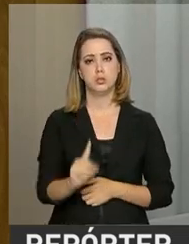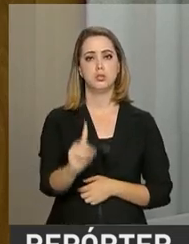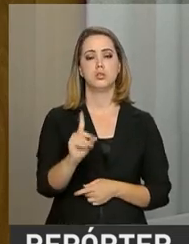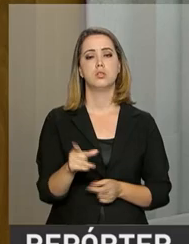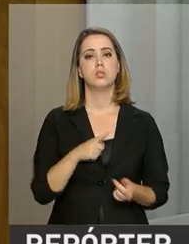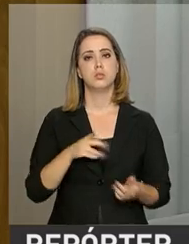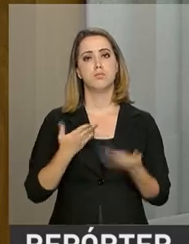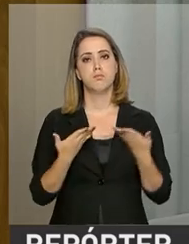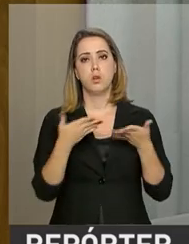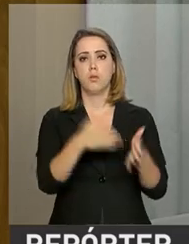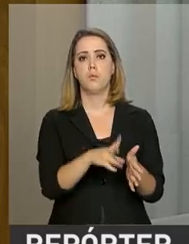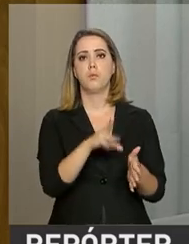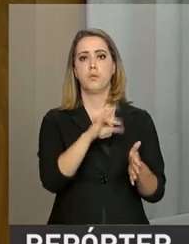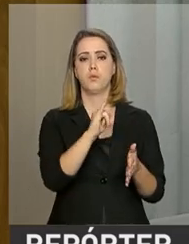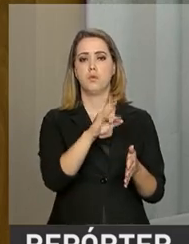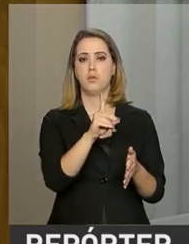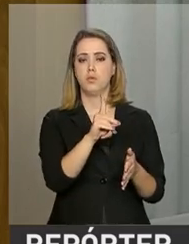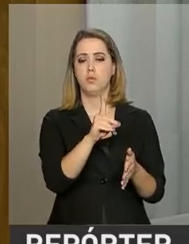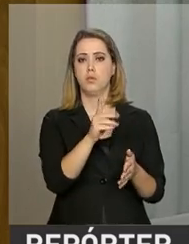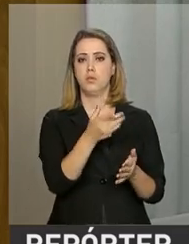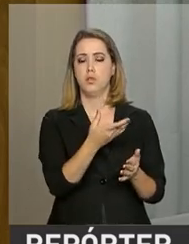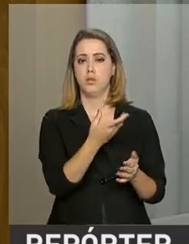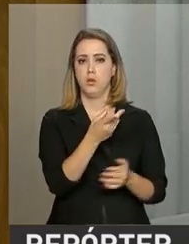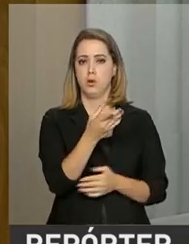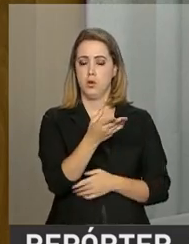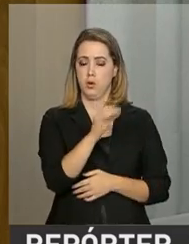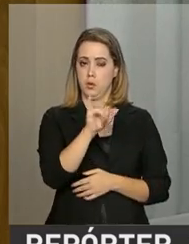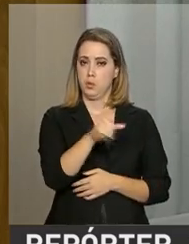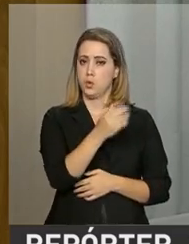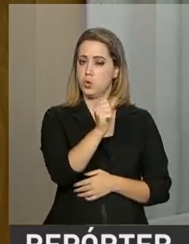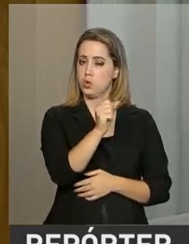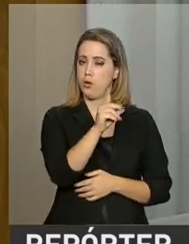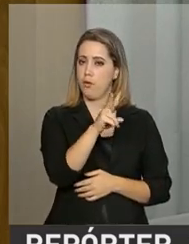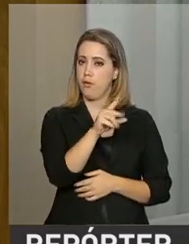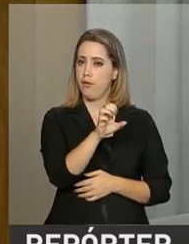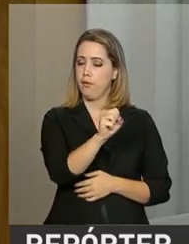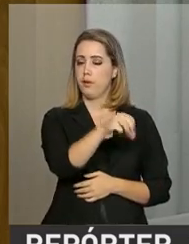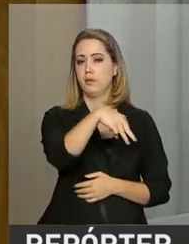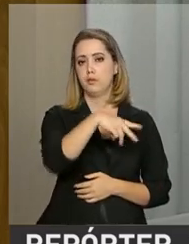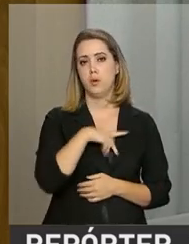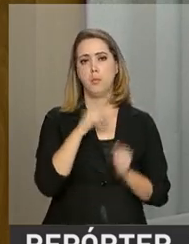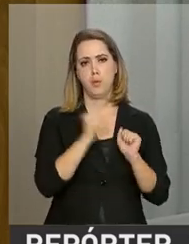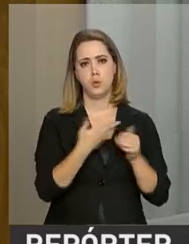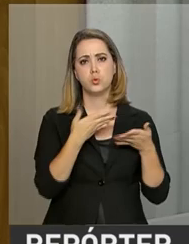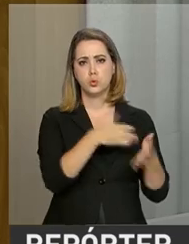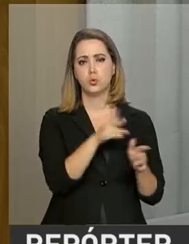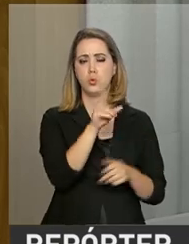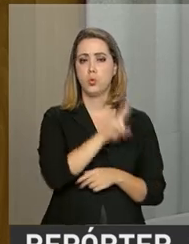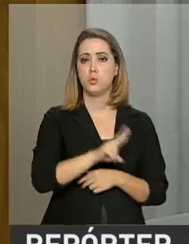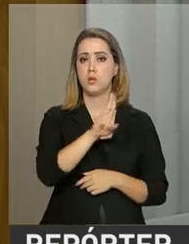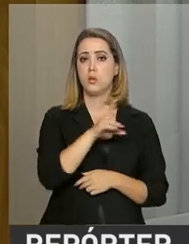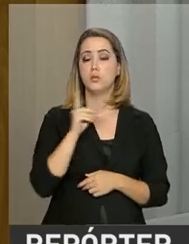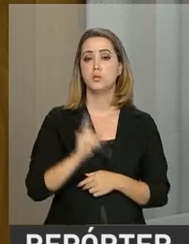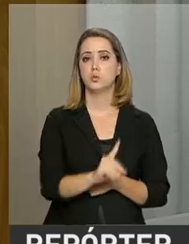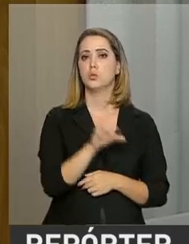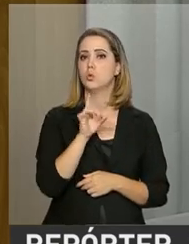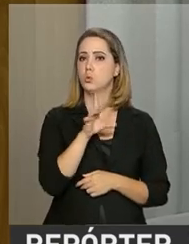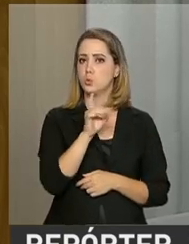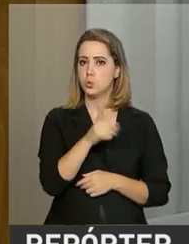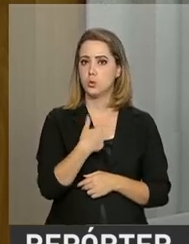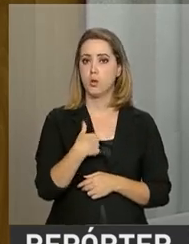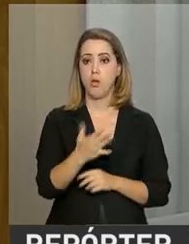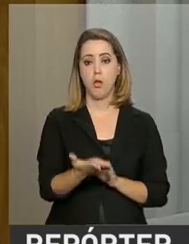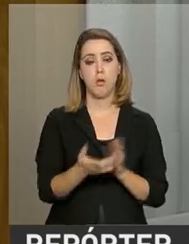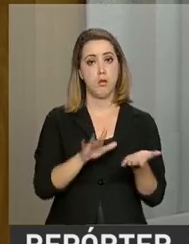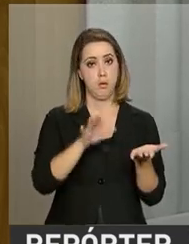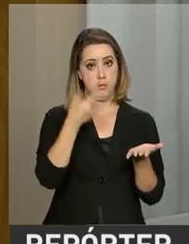ter o acesso ao ID jovem o ID jovem para você conseguir de fato passar a usar esses direitos basta você ter no seu